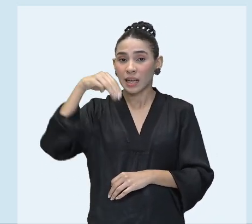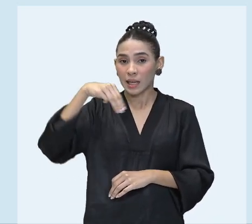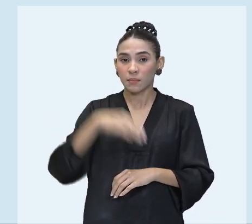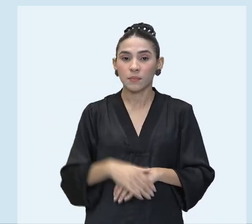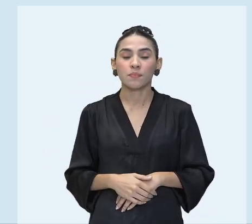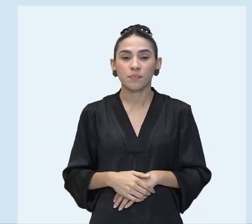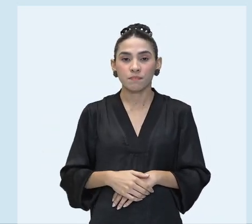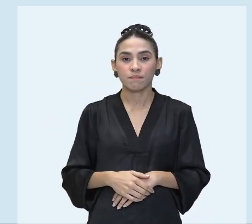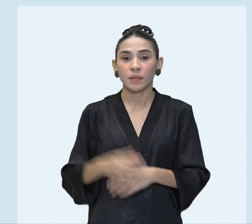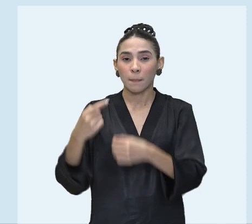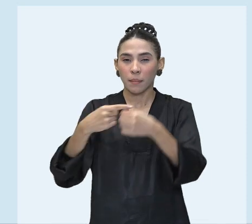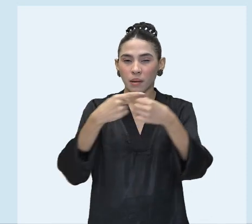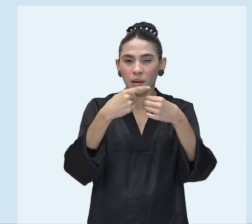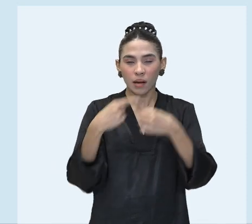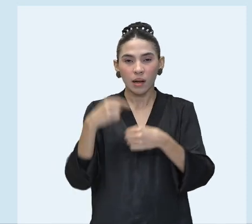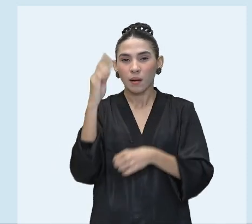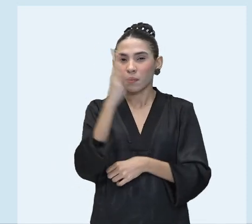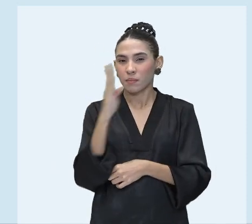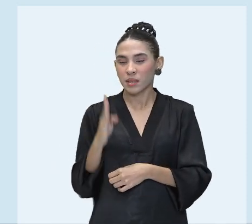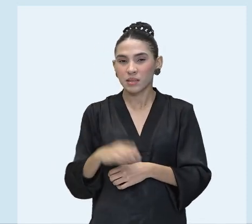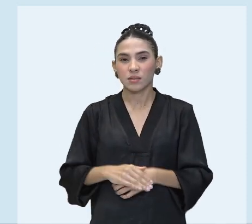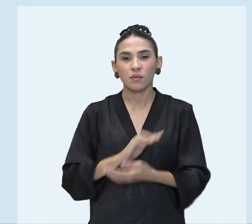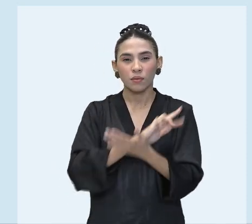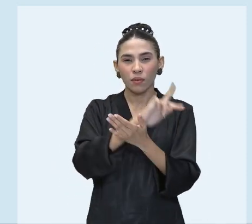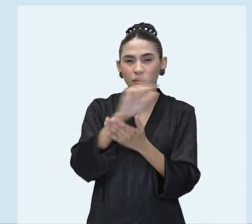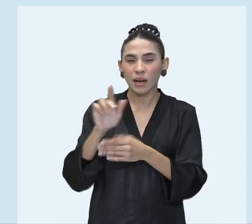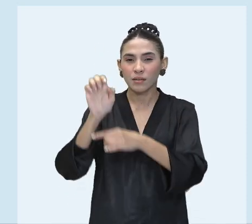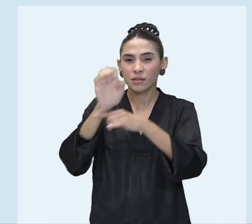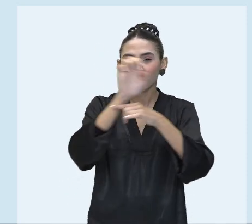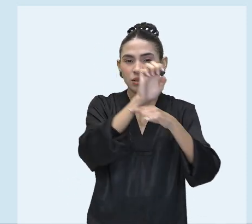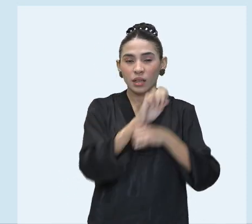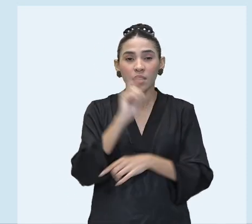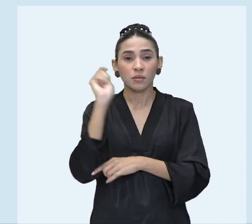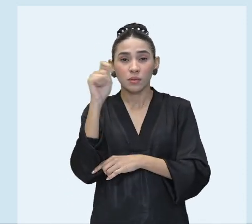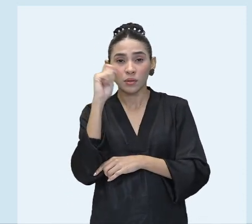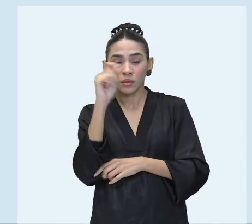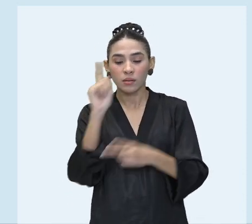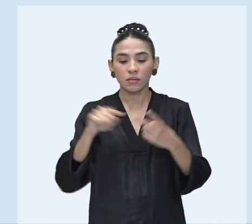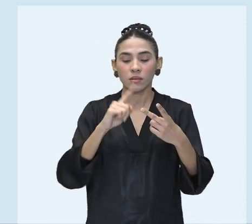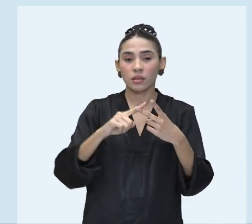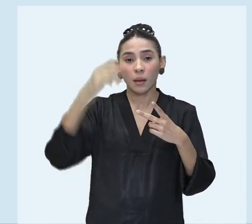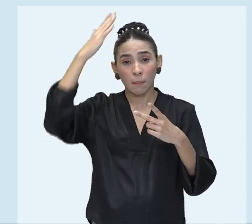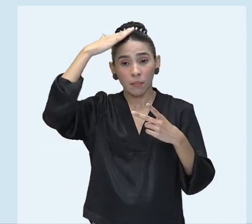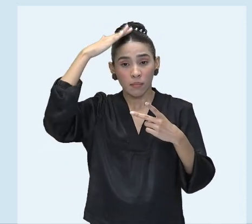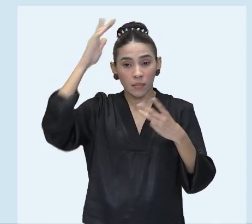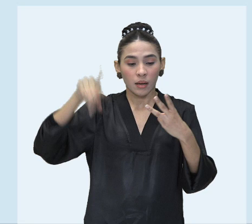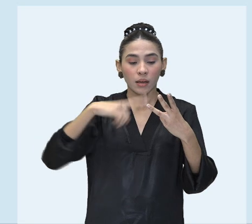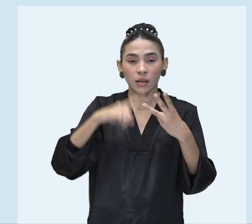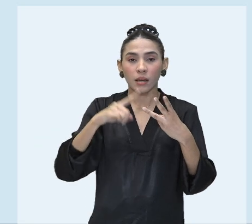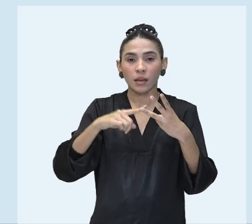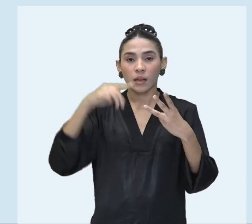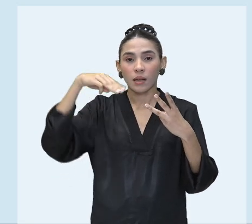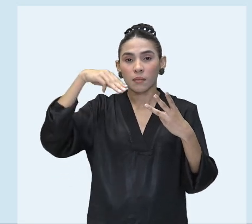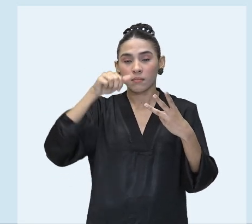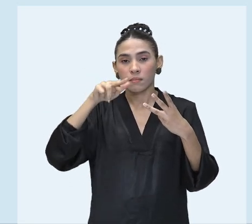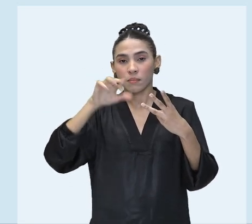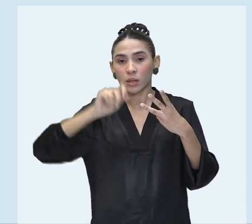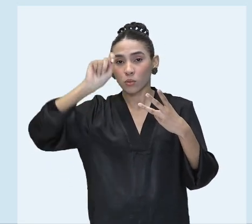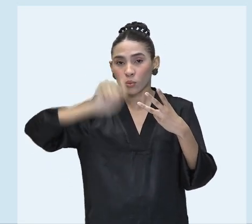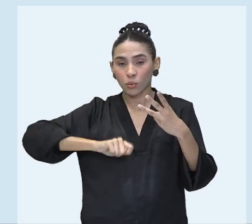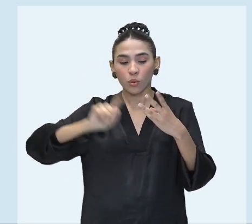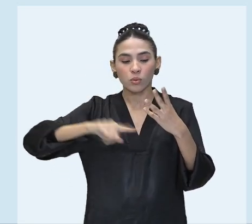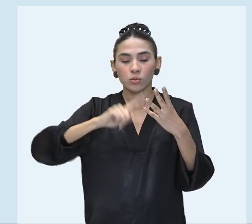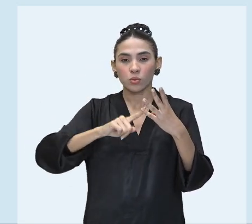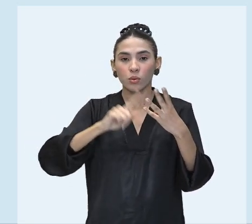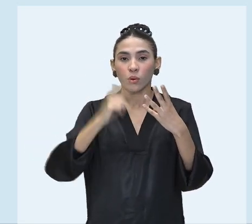interior do Brasil, atravessando diversos estados como Rio Grande do Sul, Paraná, Mato Grosso, Goiás,